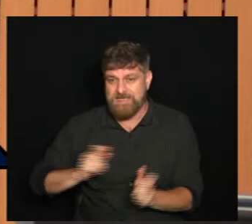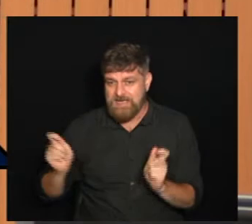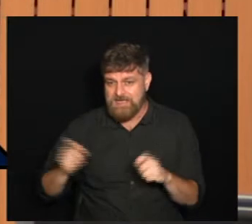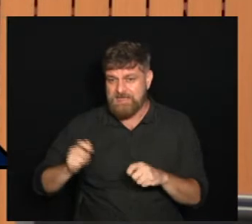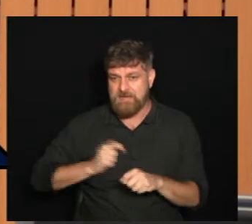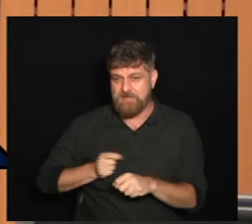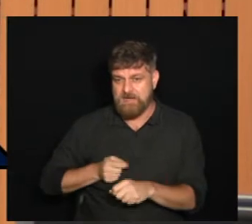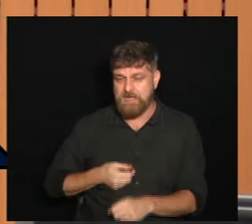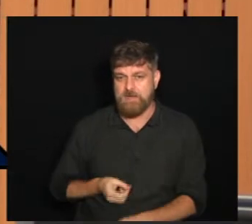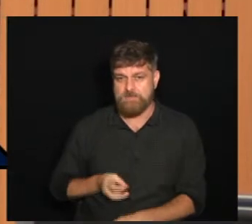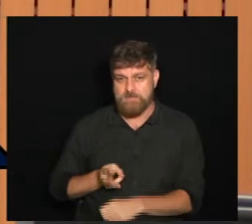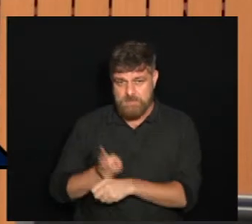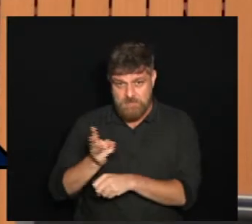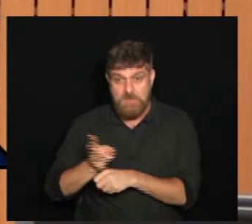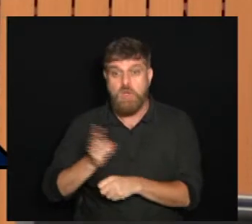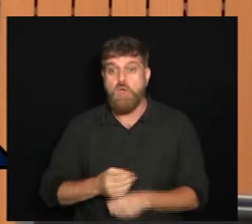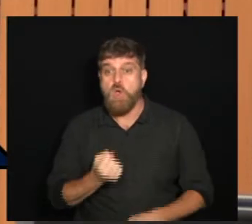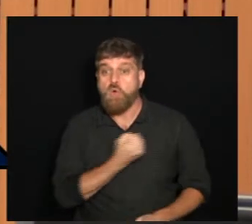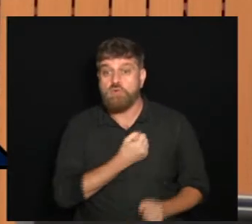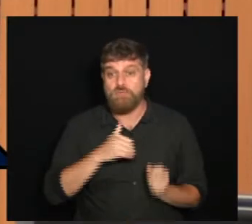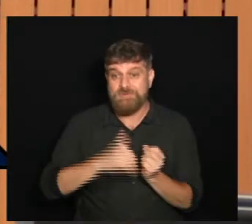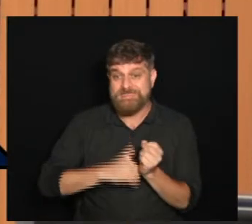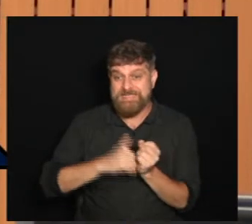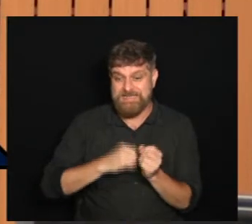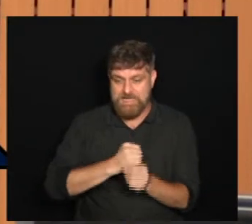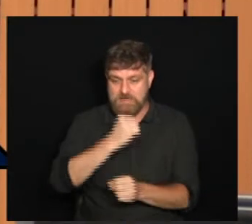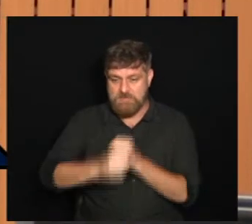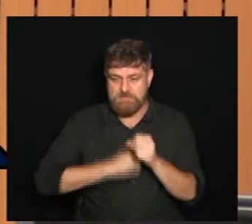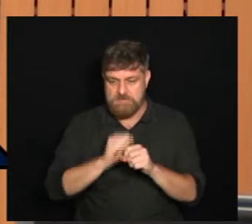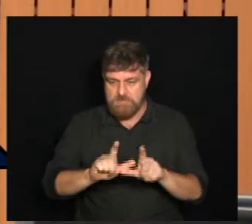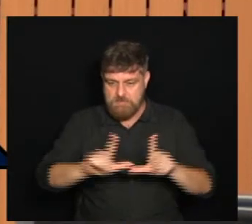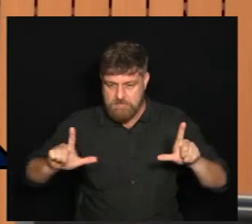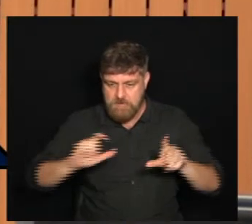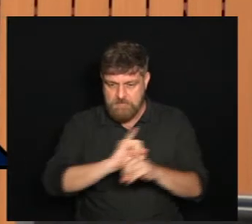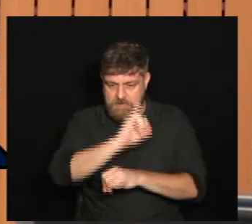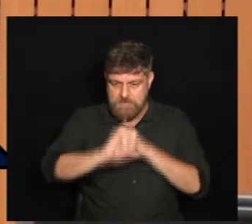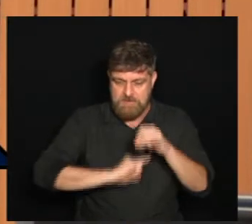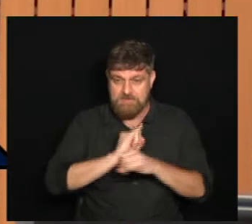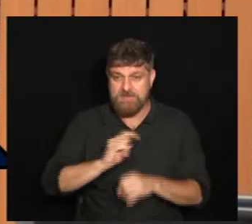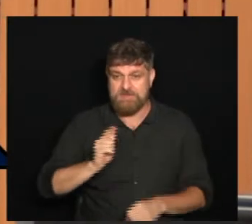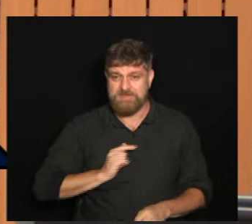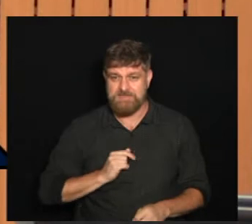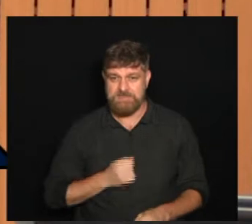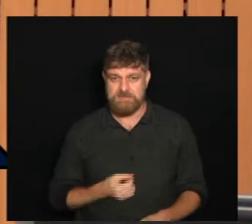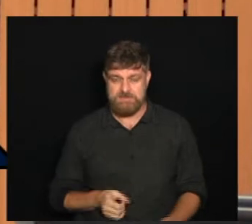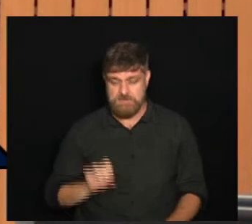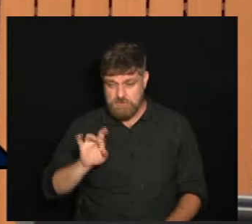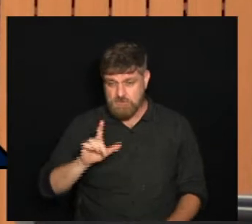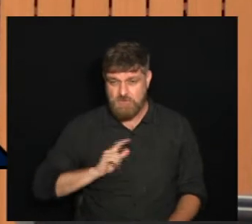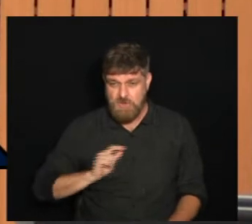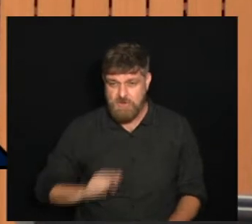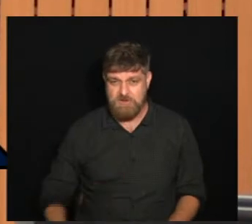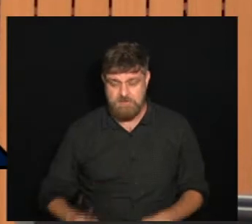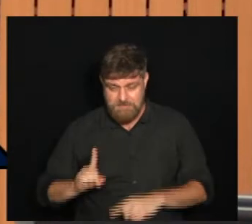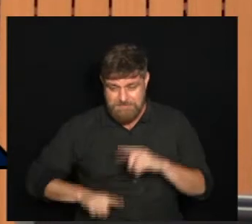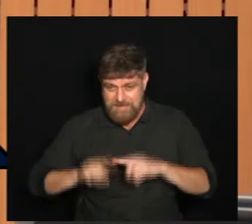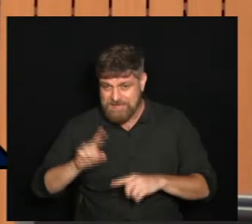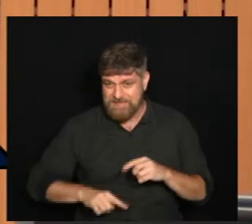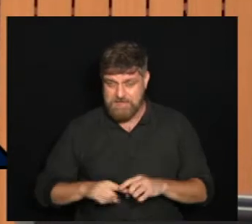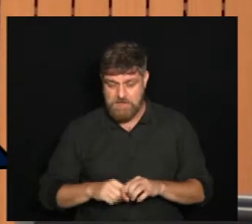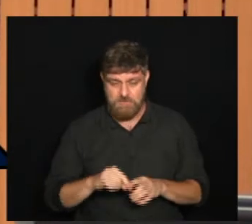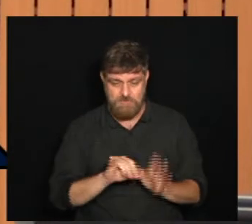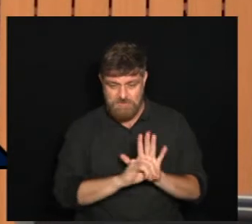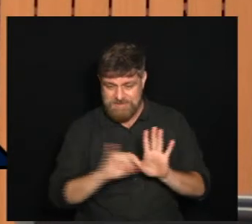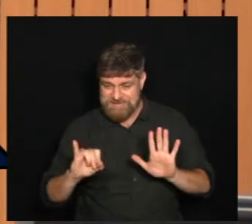receber o código de acesso ao sistema. 4. Manter consigo em sua posse exclusiva o dispositivo referido no inciso